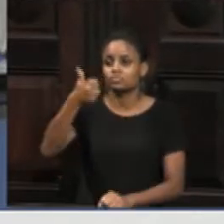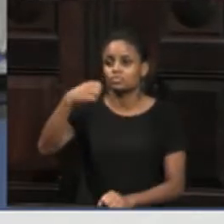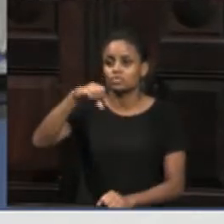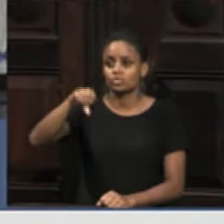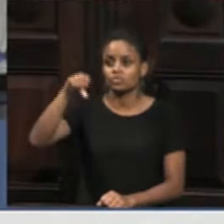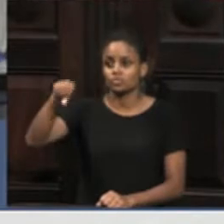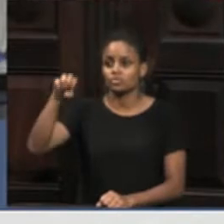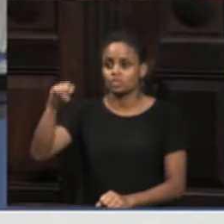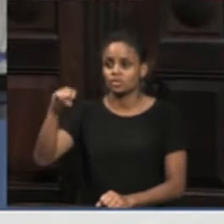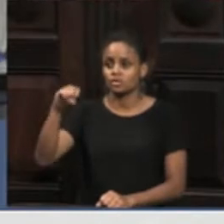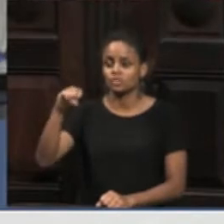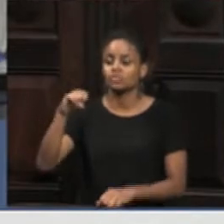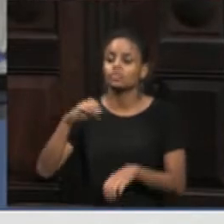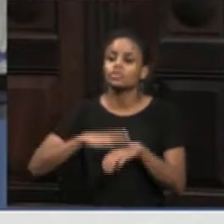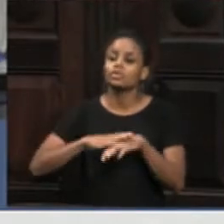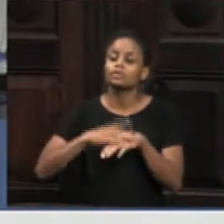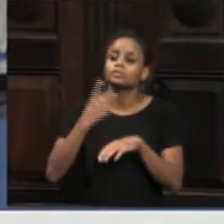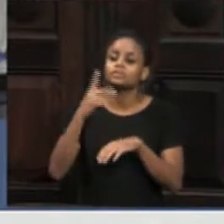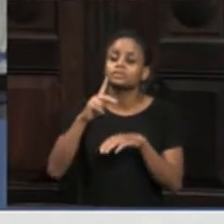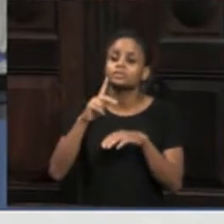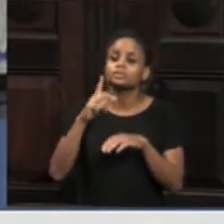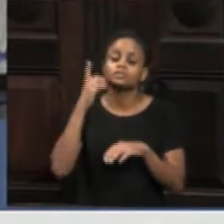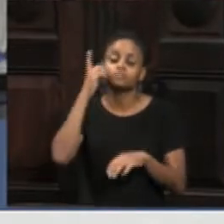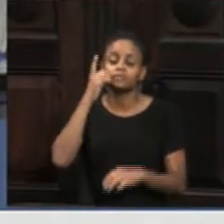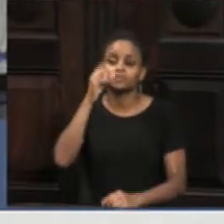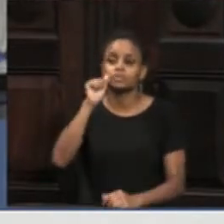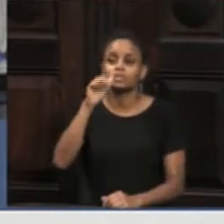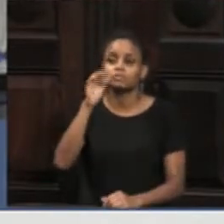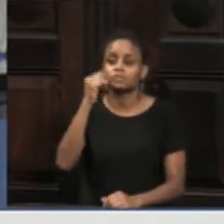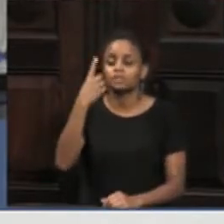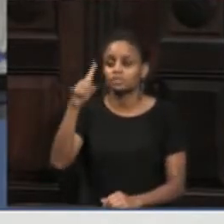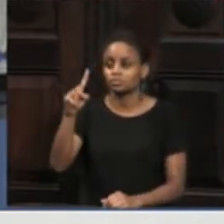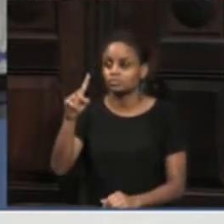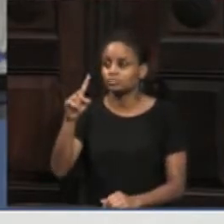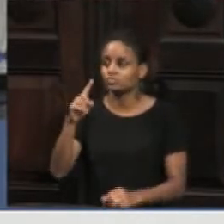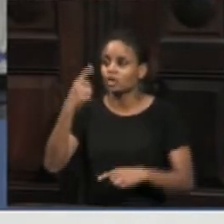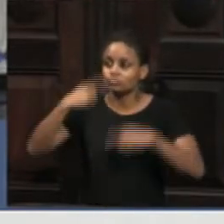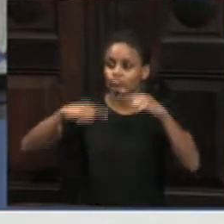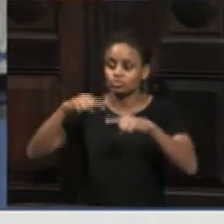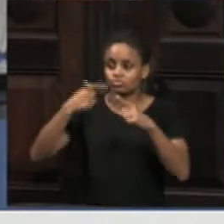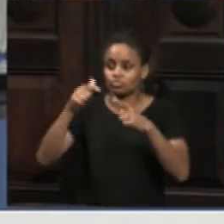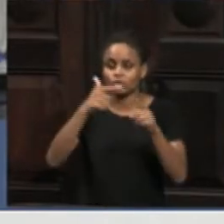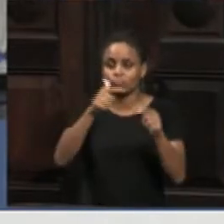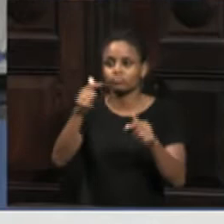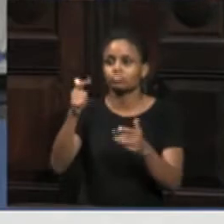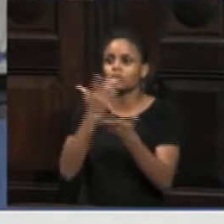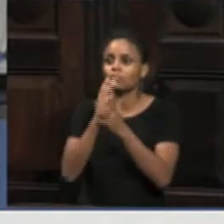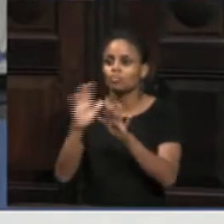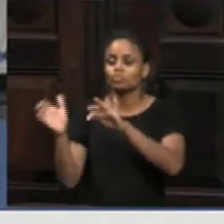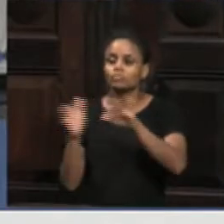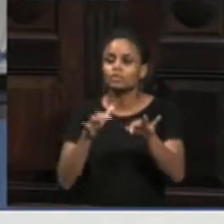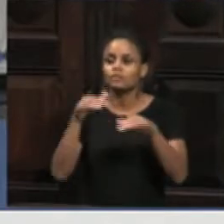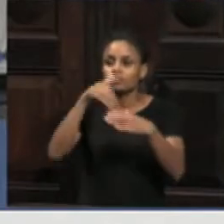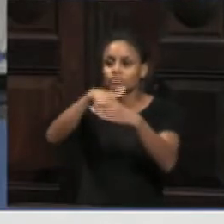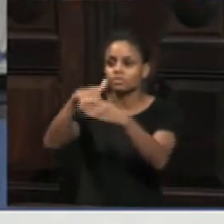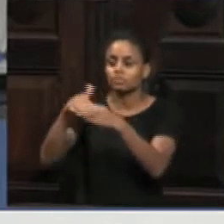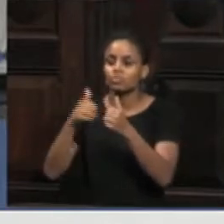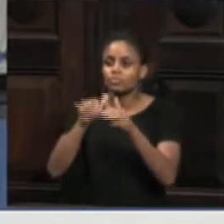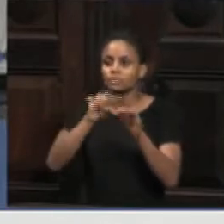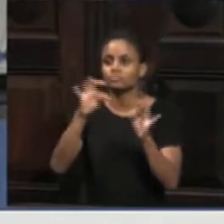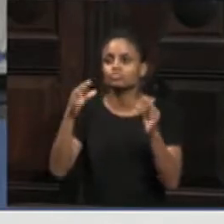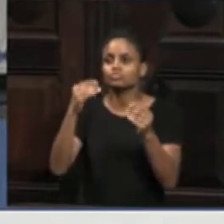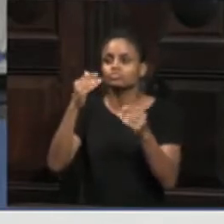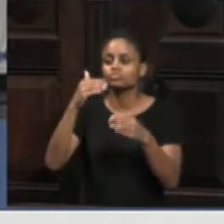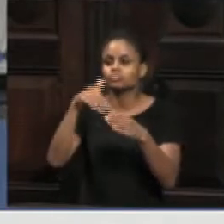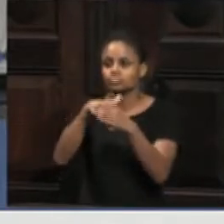Legislativa, favorável, relator deputado Marcos Abraão. Em discussão, não havendo que queira discutir, encerrada a discussão, em votação, os senhores que aprovam nessa comissão,